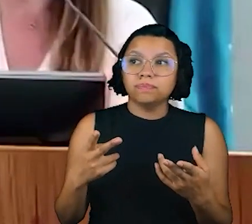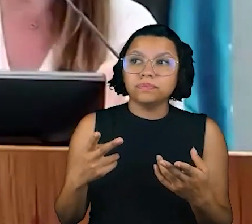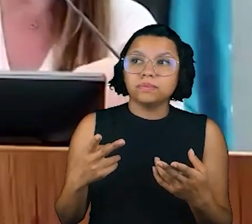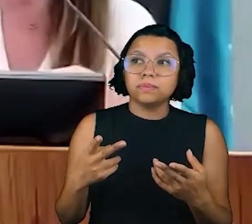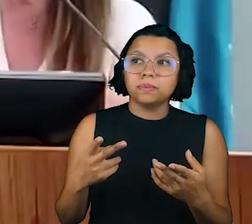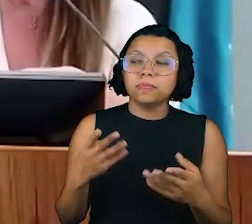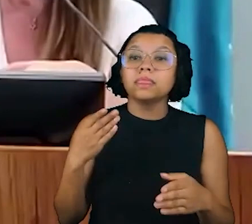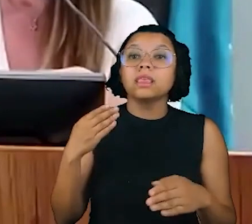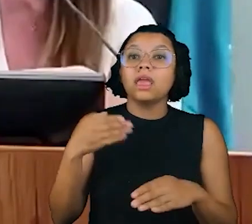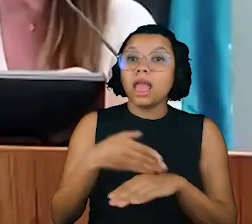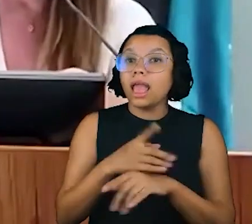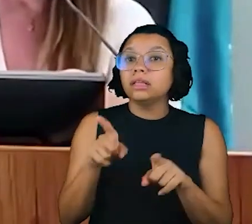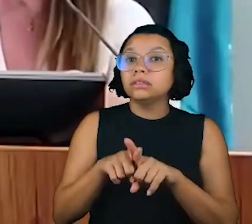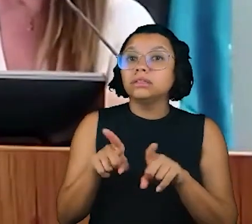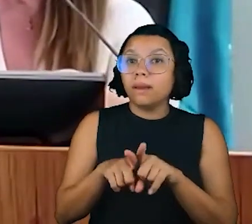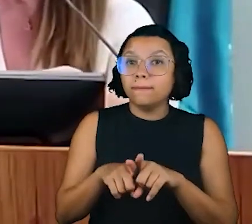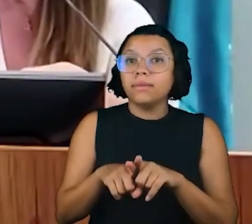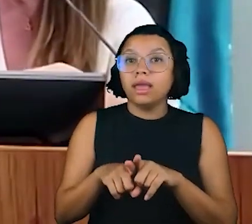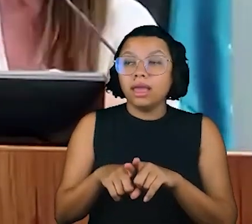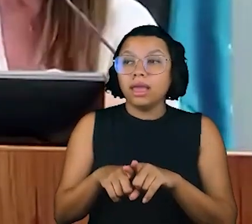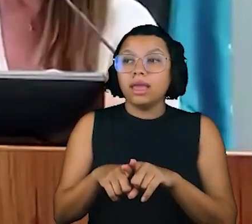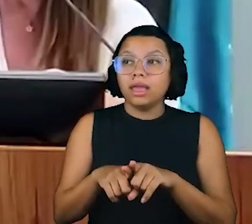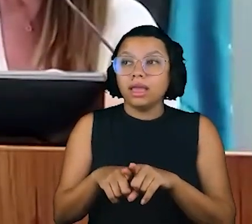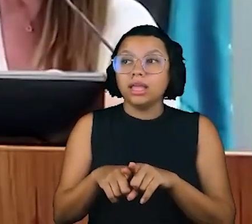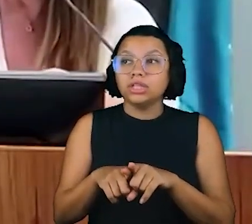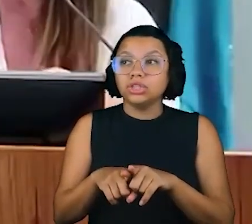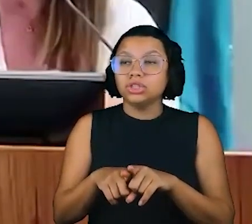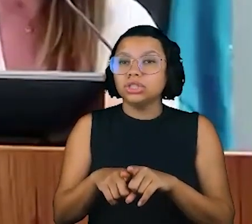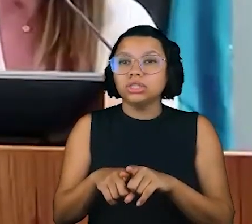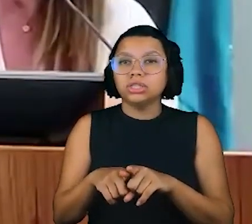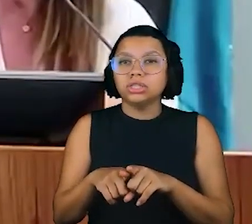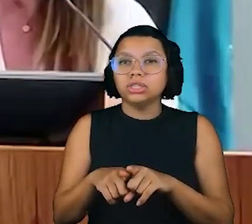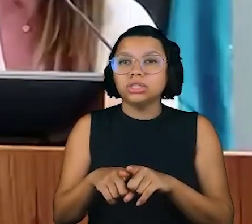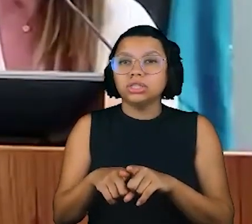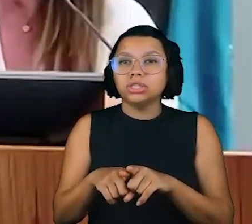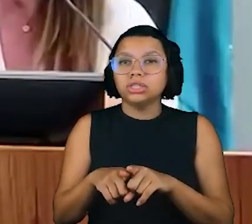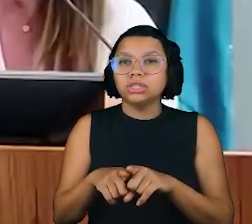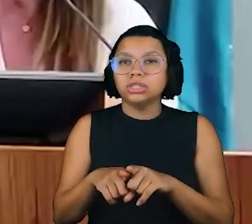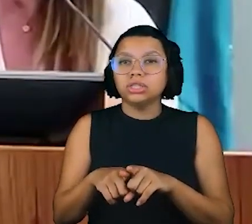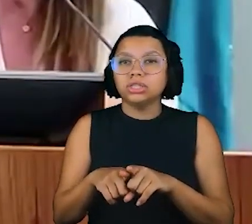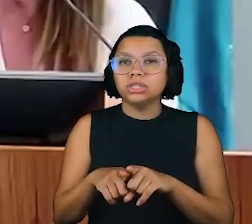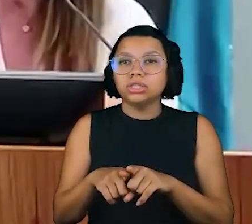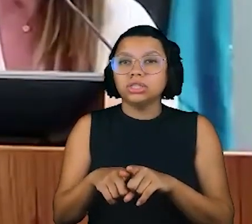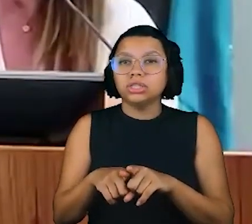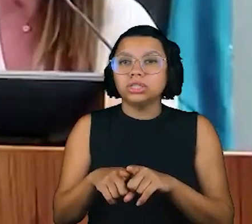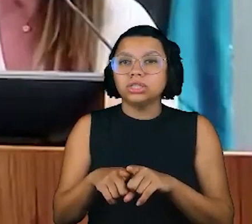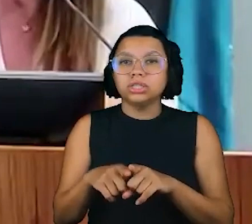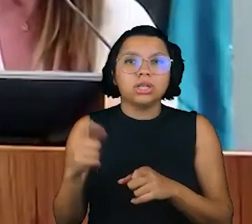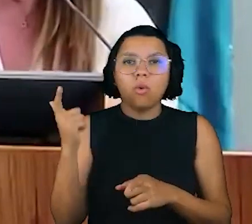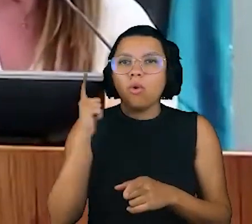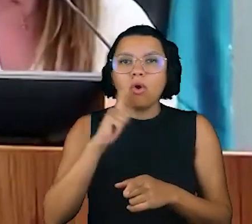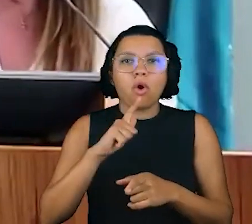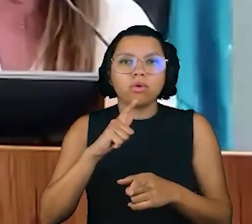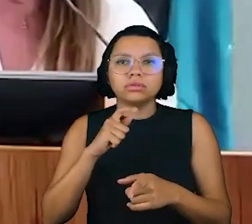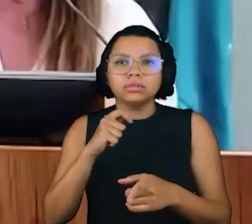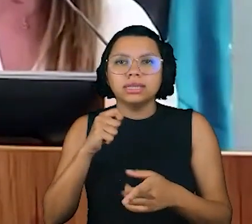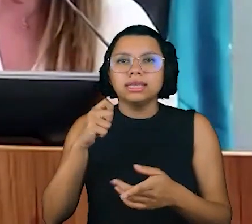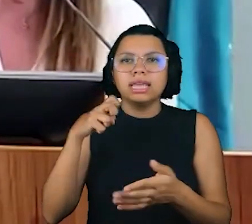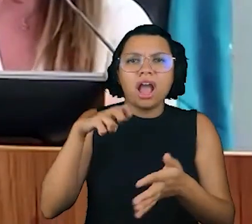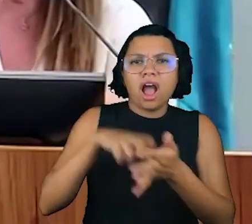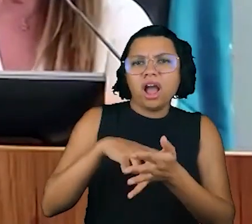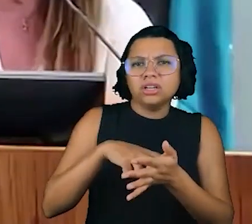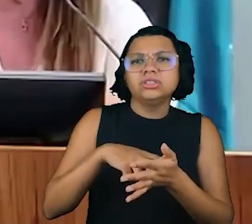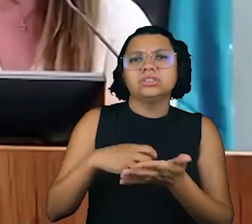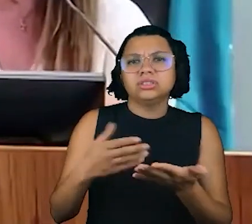tanto a questão da incumbrabilidade com a questão da impunidade do penal. O juiz Paulo César concorda com a cabeça. E aí, quando a gente